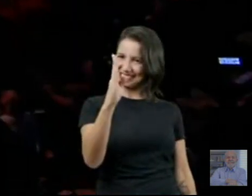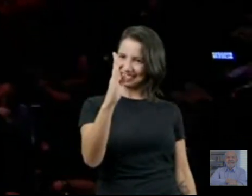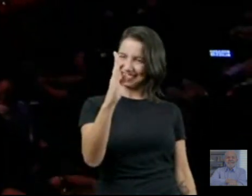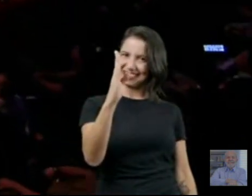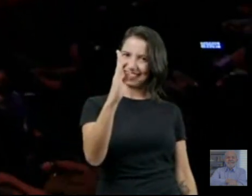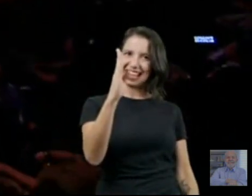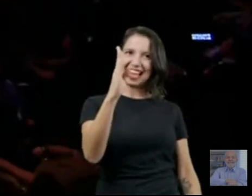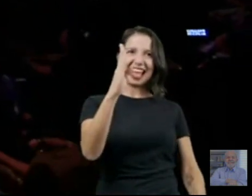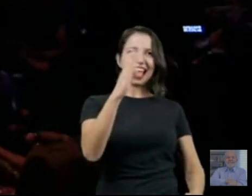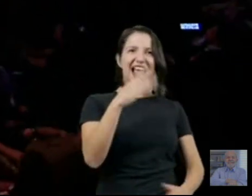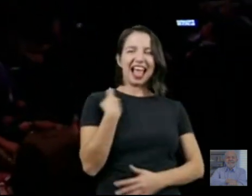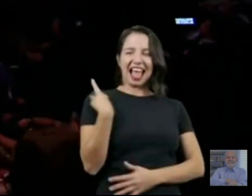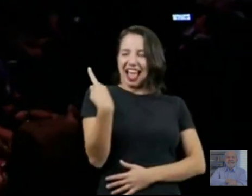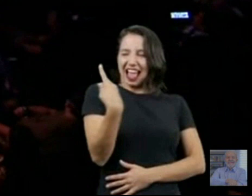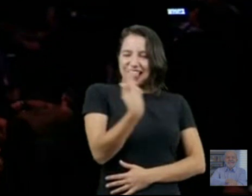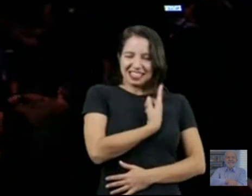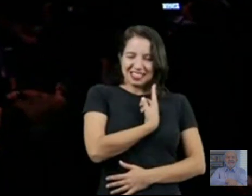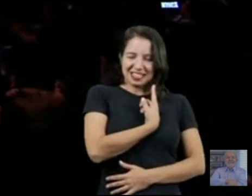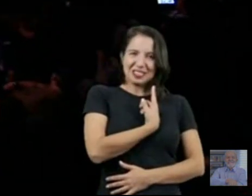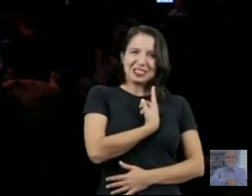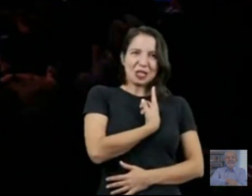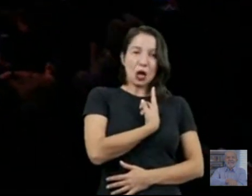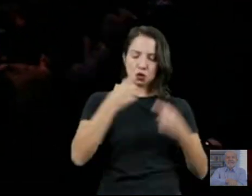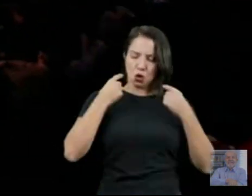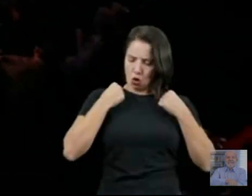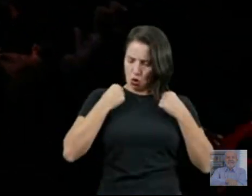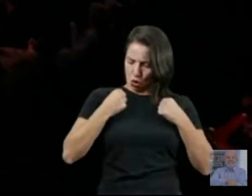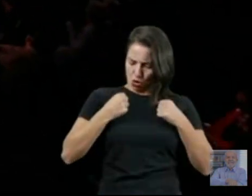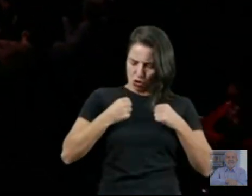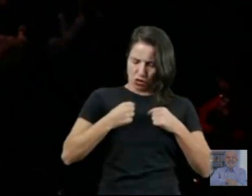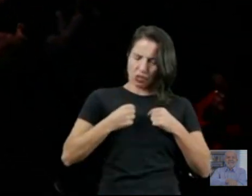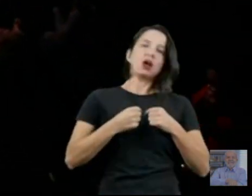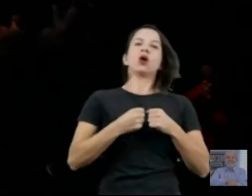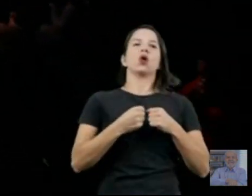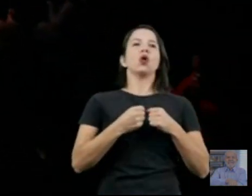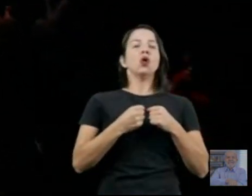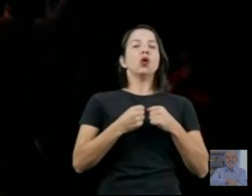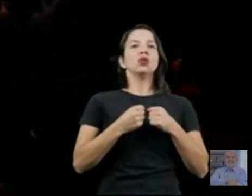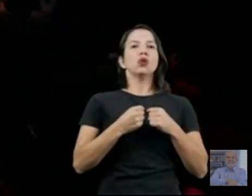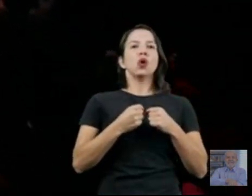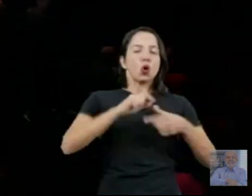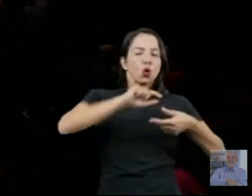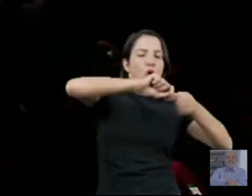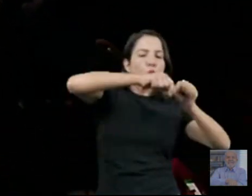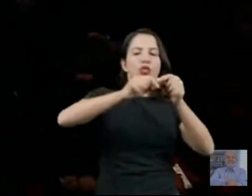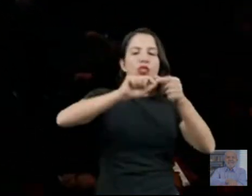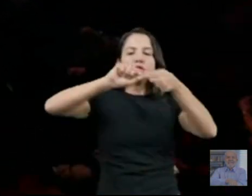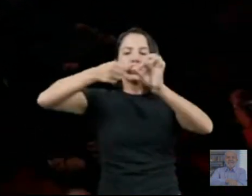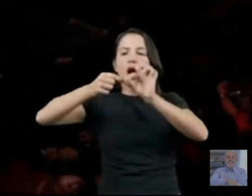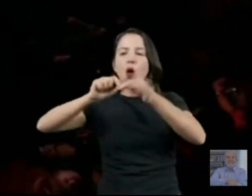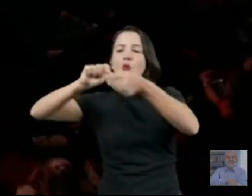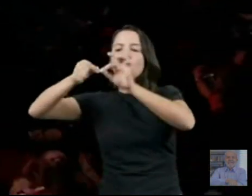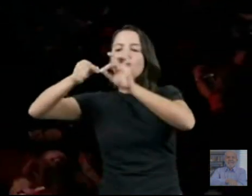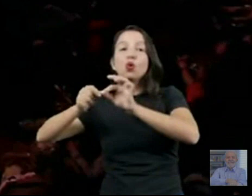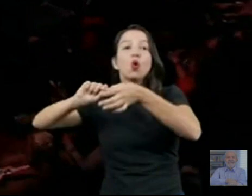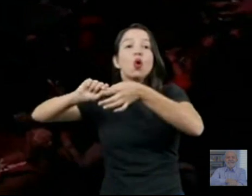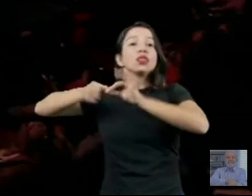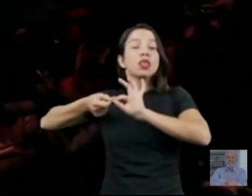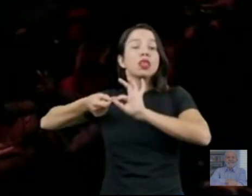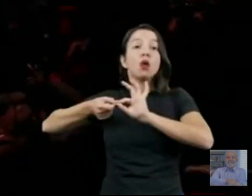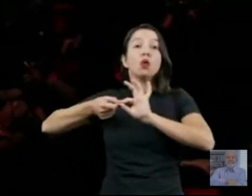muitas contas, cordão que tem muitos nós, somos fé, somos afinco, e mesmo